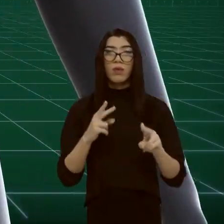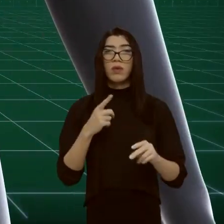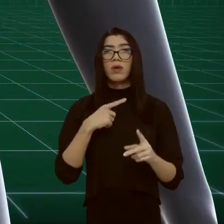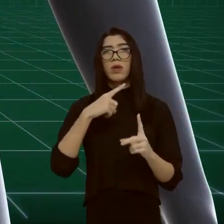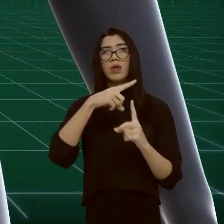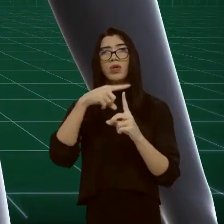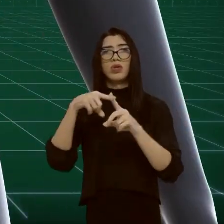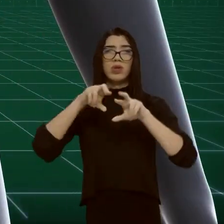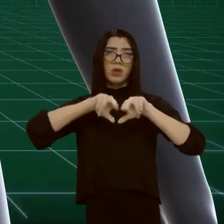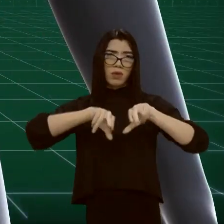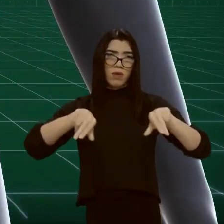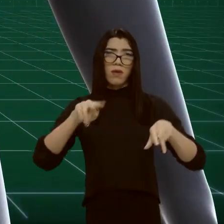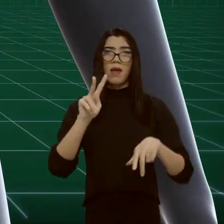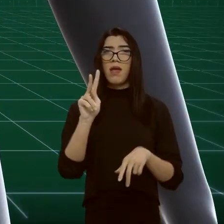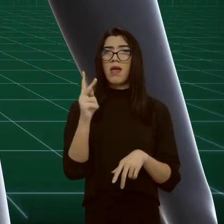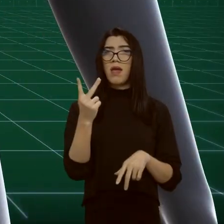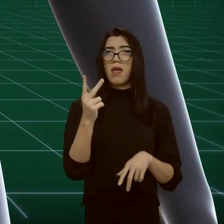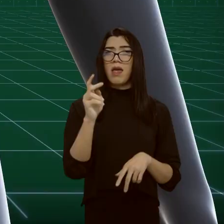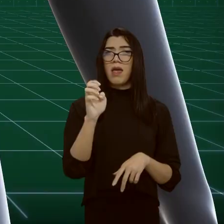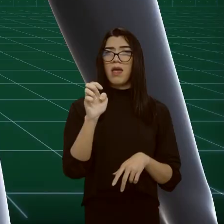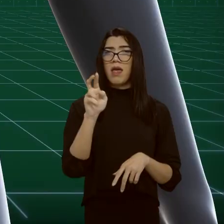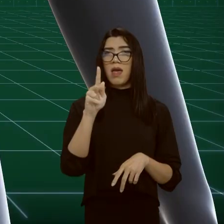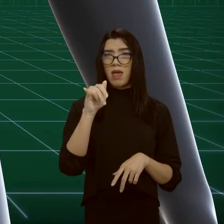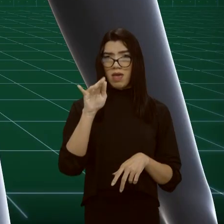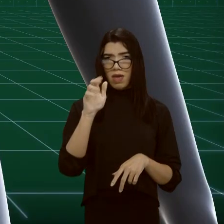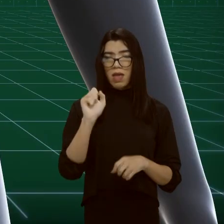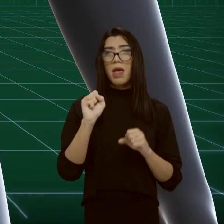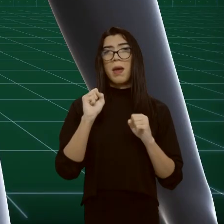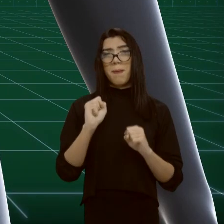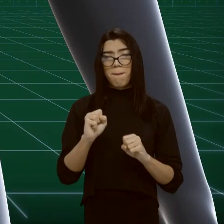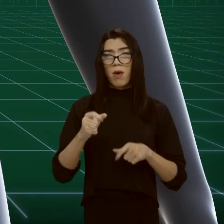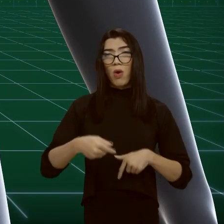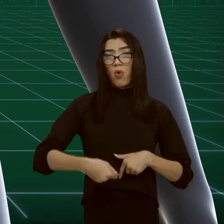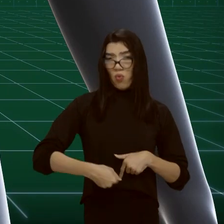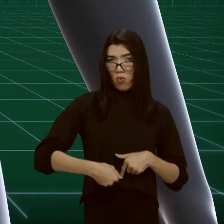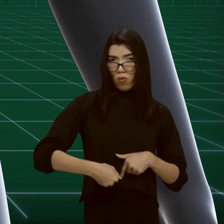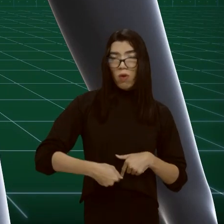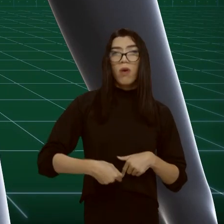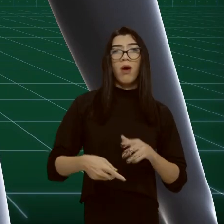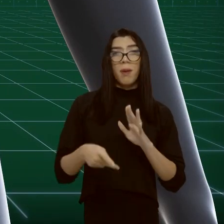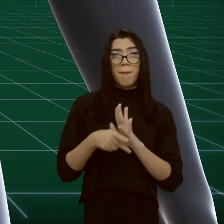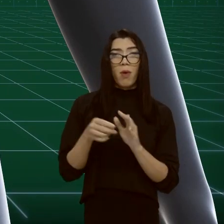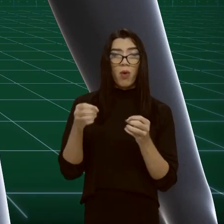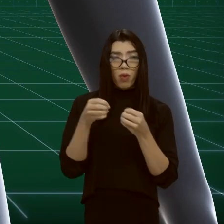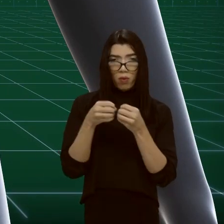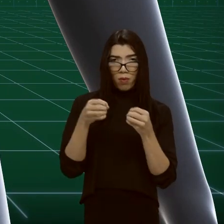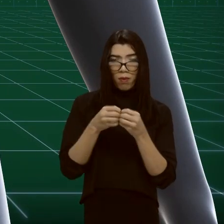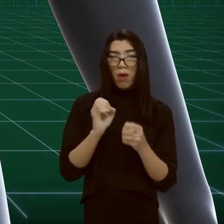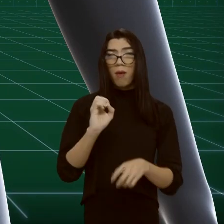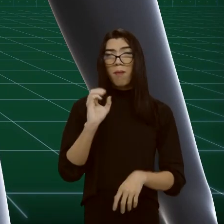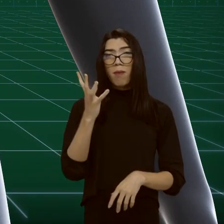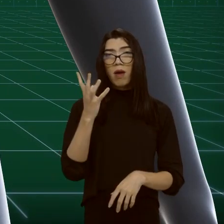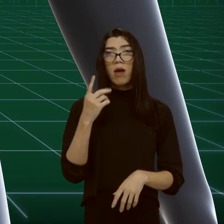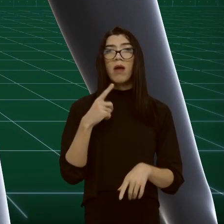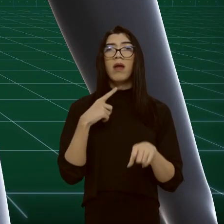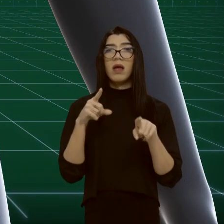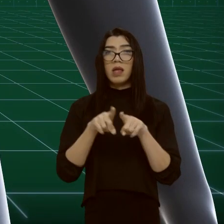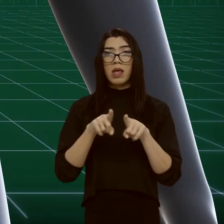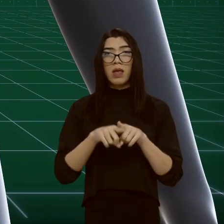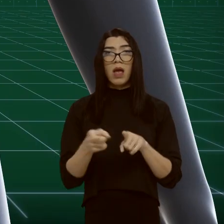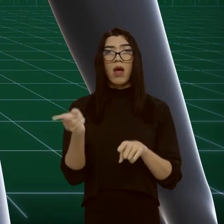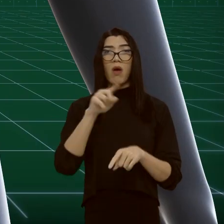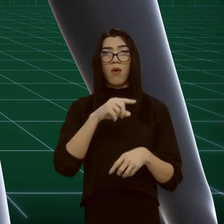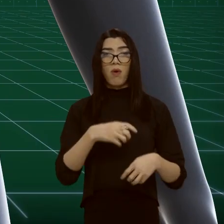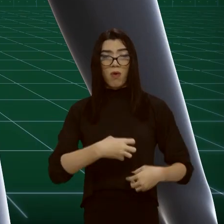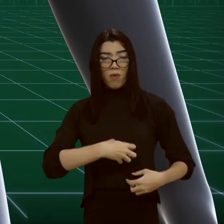da parede abdominal. Ela pode ser umbilical, ou seja, surgir perto do umbigo. A epigástrica ocorre na